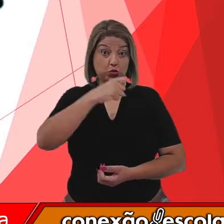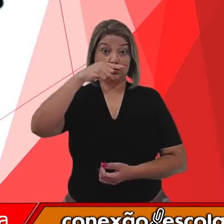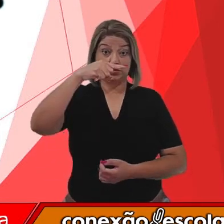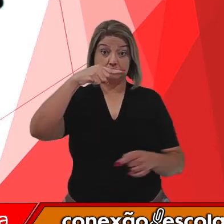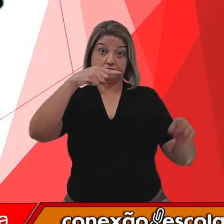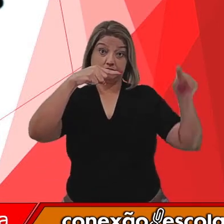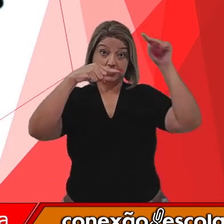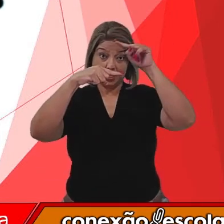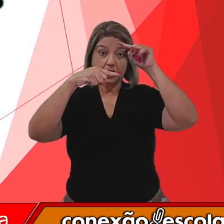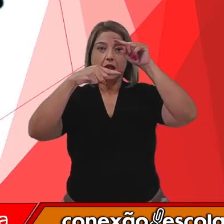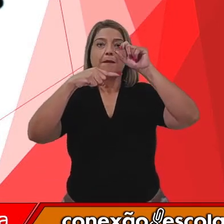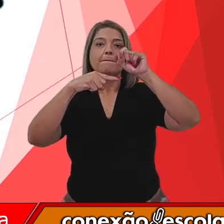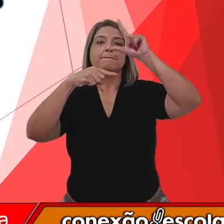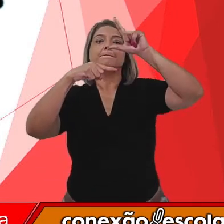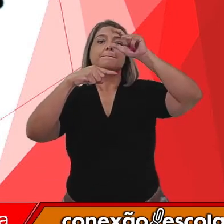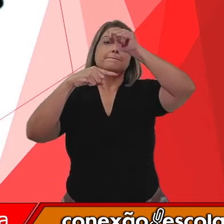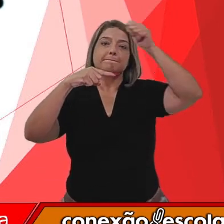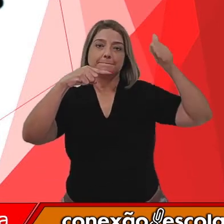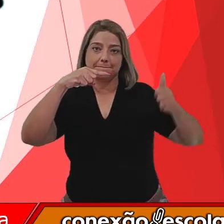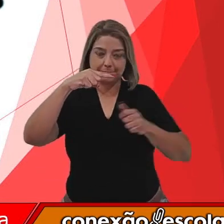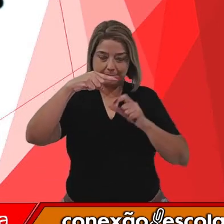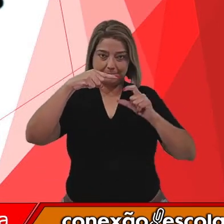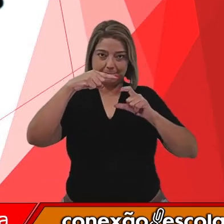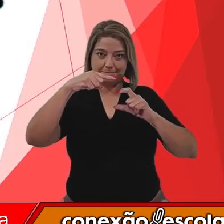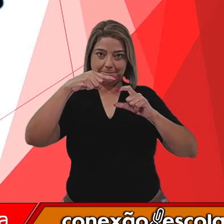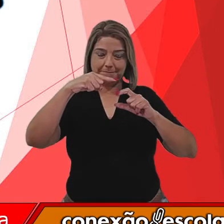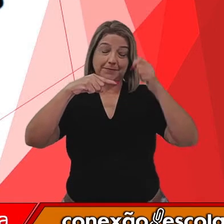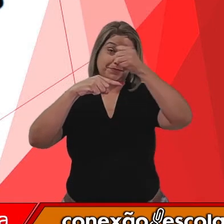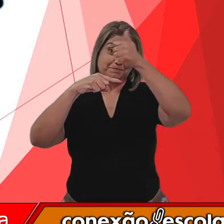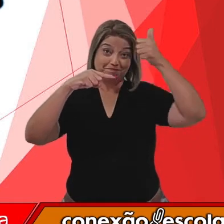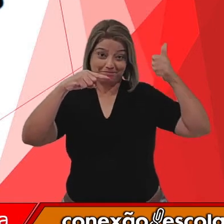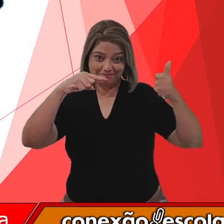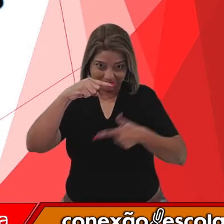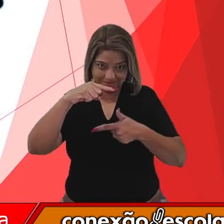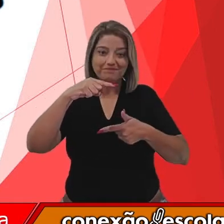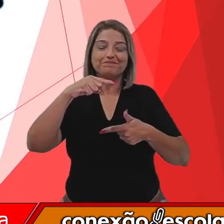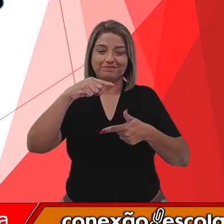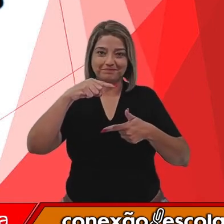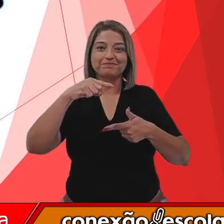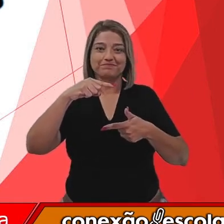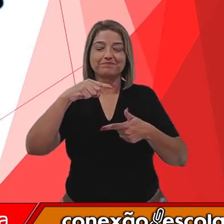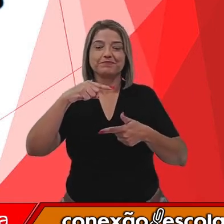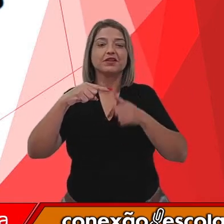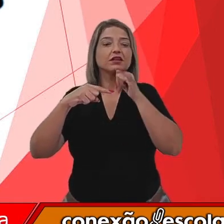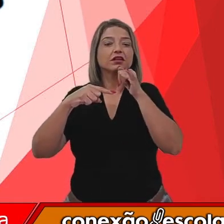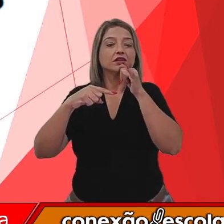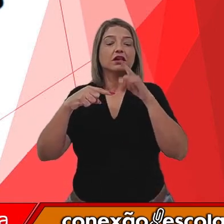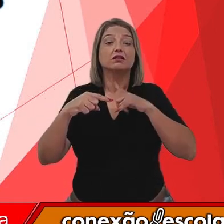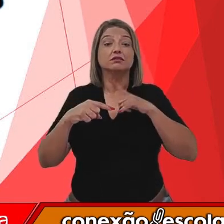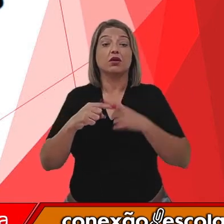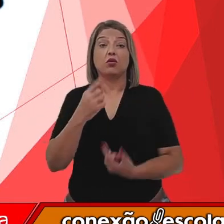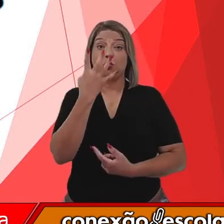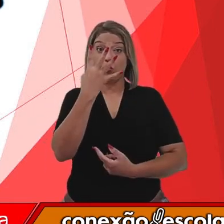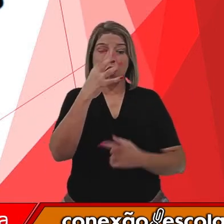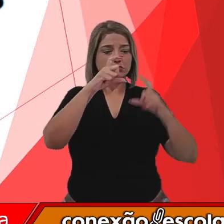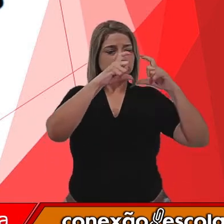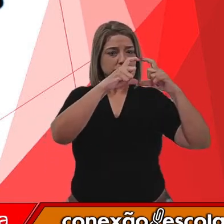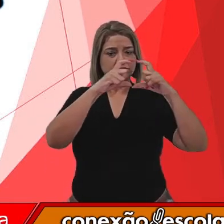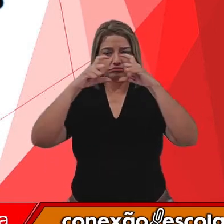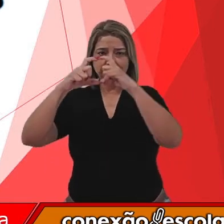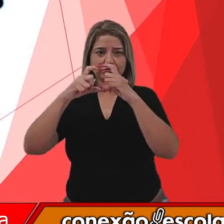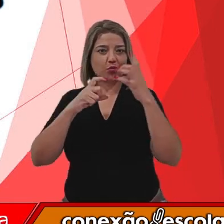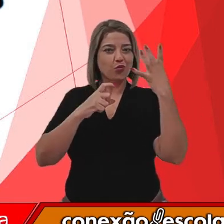denominador. Aqui eu tinha algo que foi dividido somente em 4 partes, mas eu